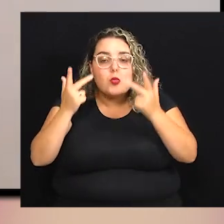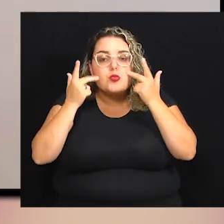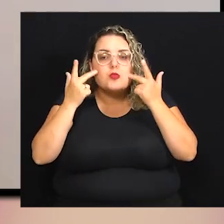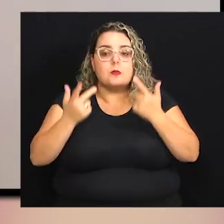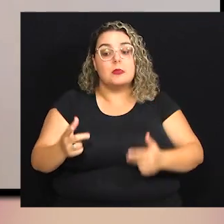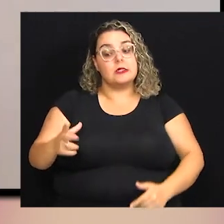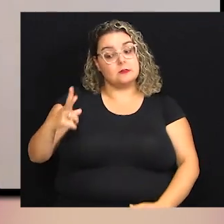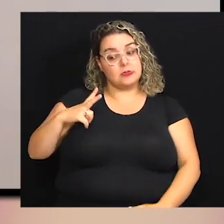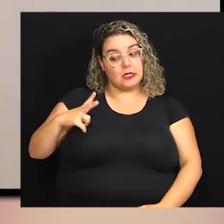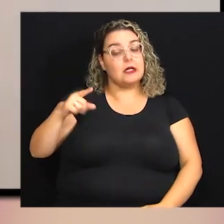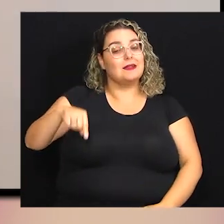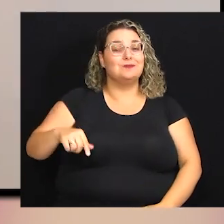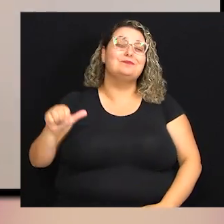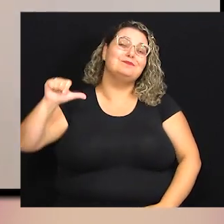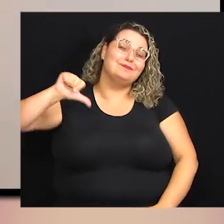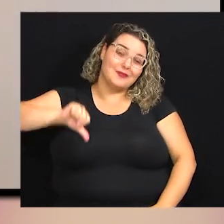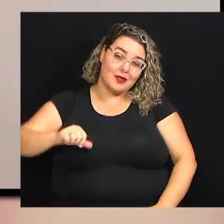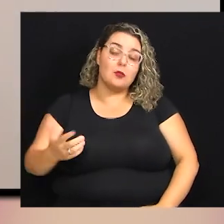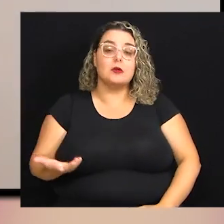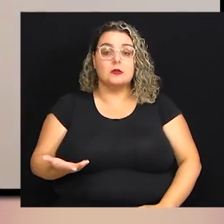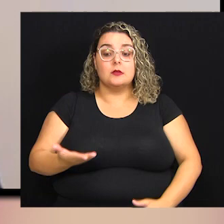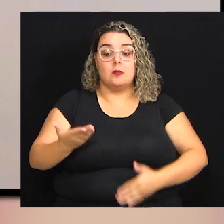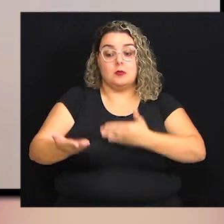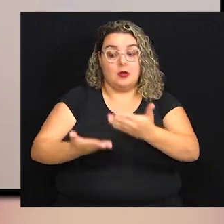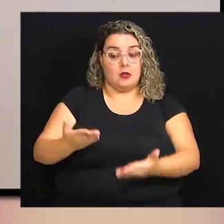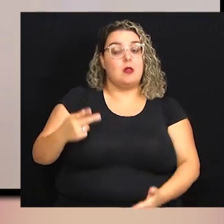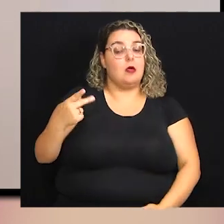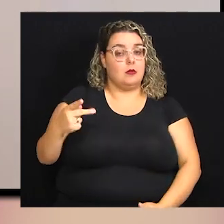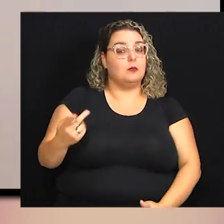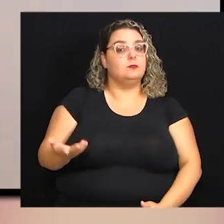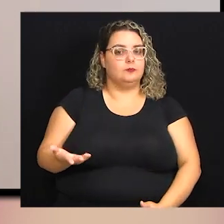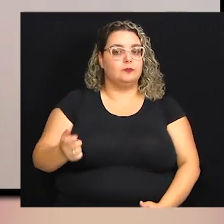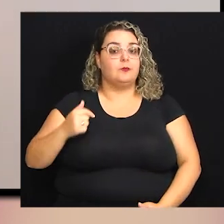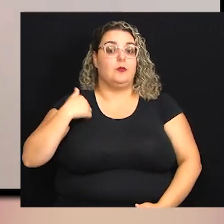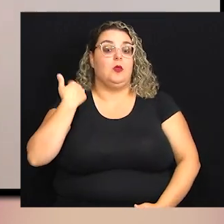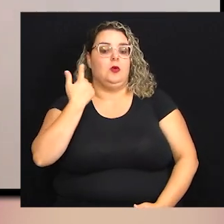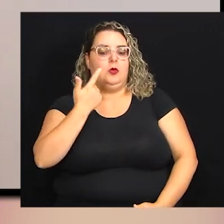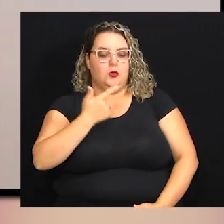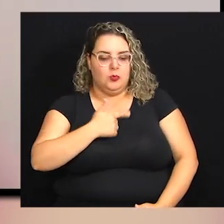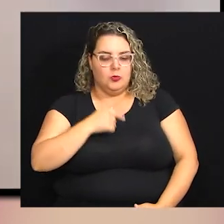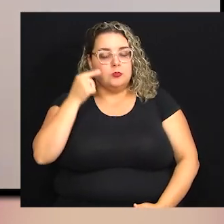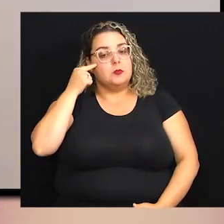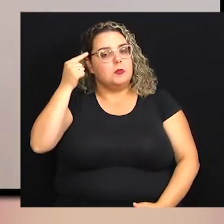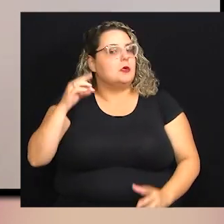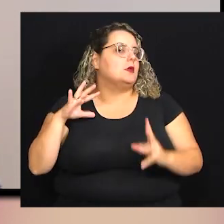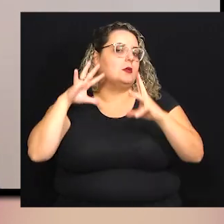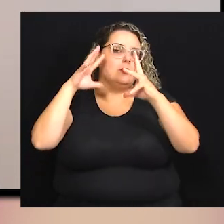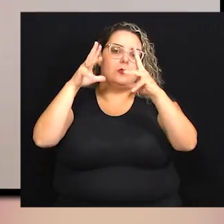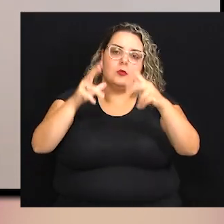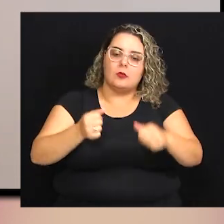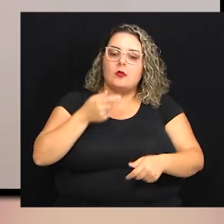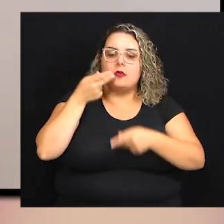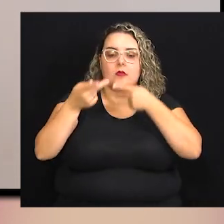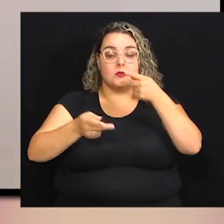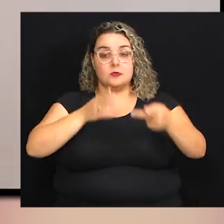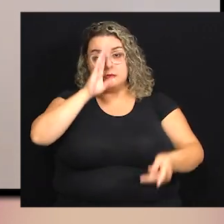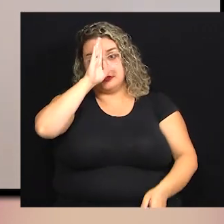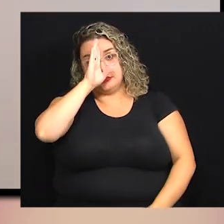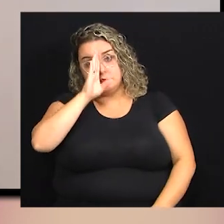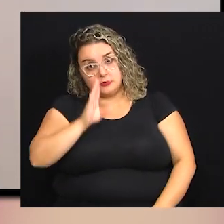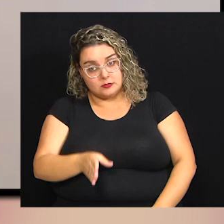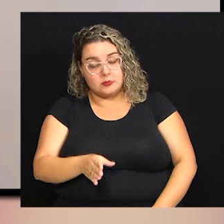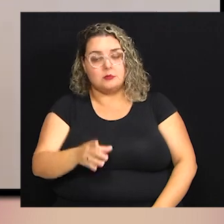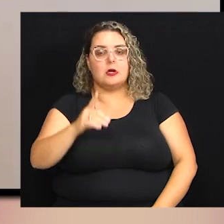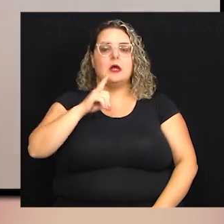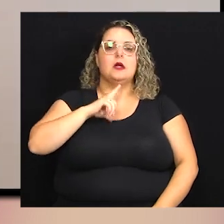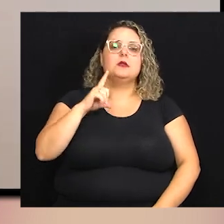Então, individualmente também a gente tem que tratá-lo, né? Nós, a nível geral, falamos dos